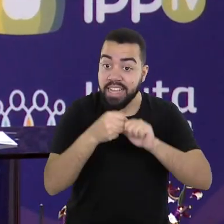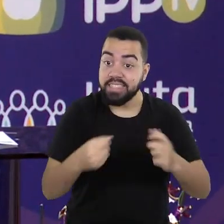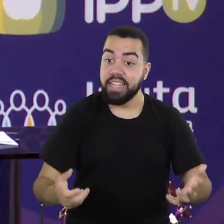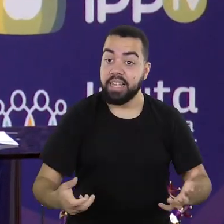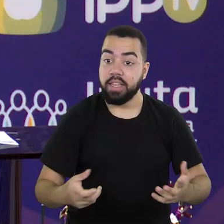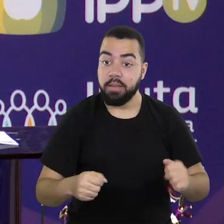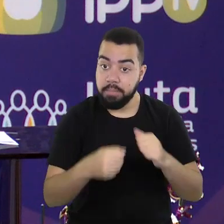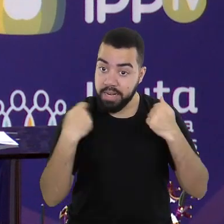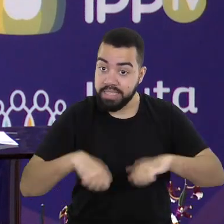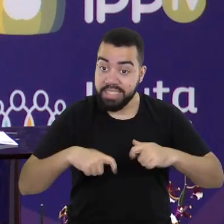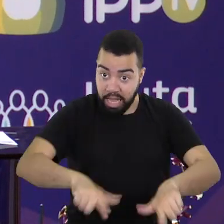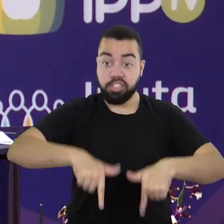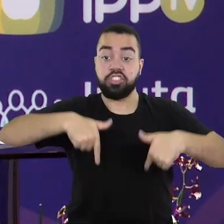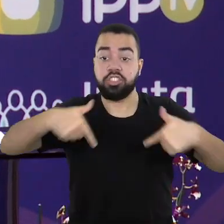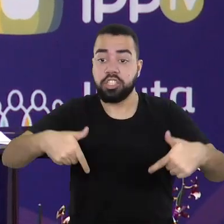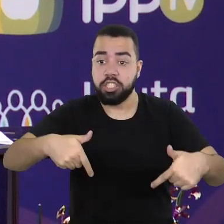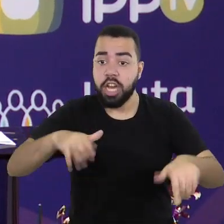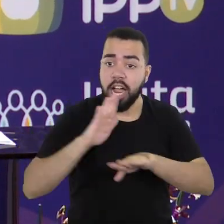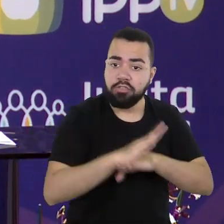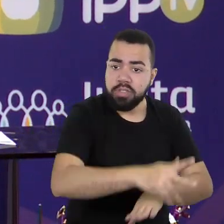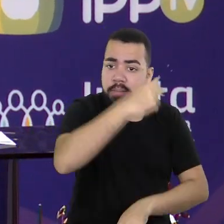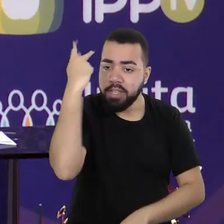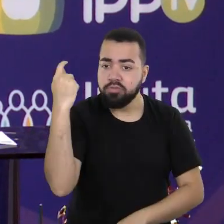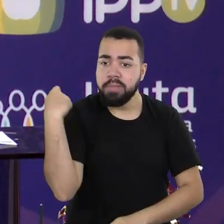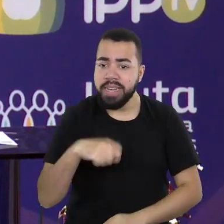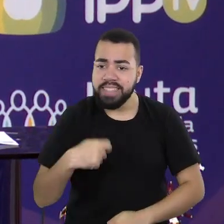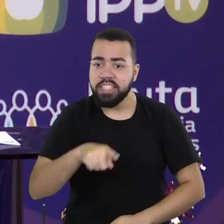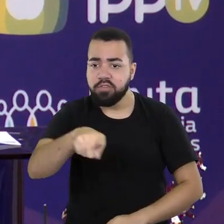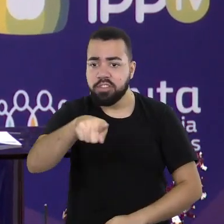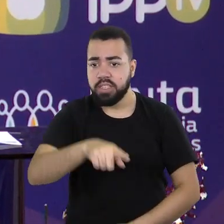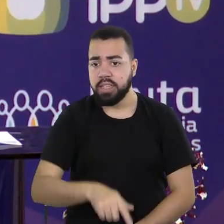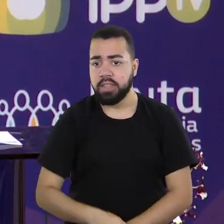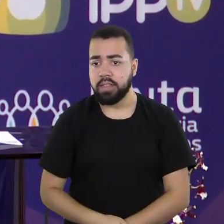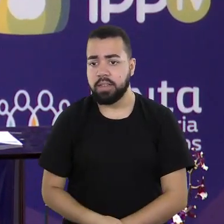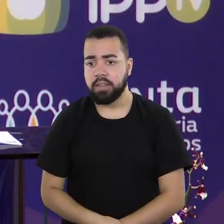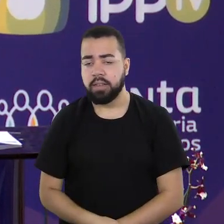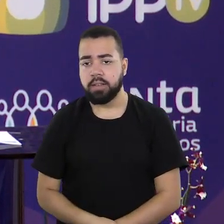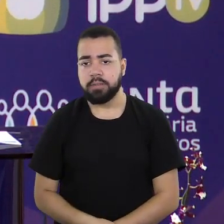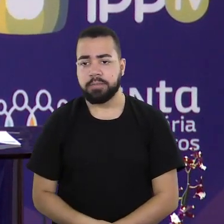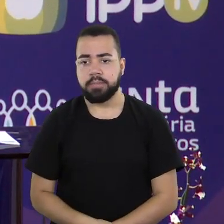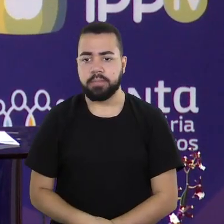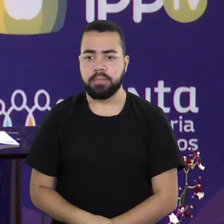seu irmão, por aquele que está precisando de você.